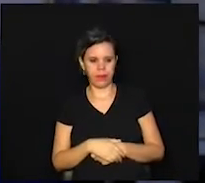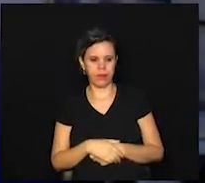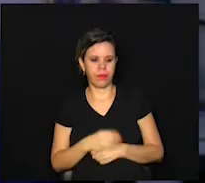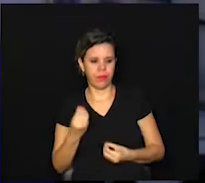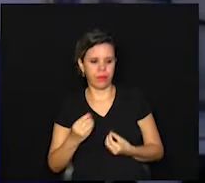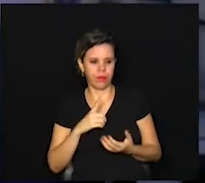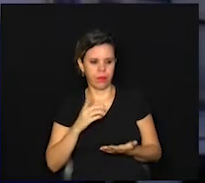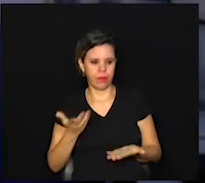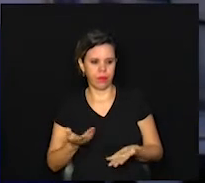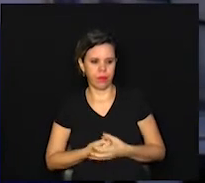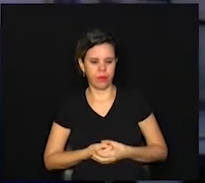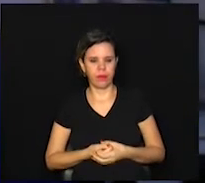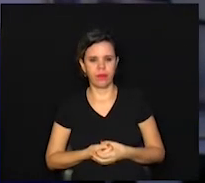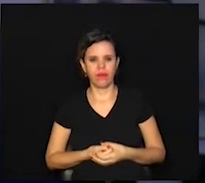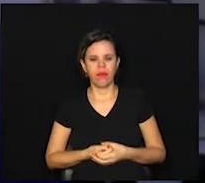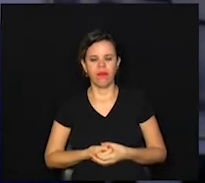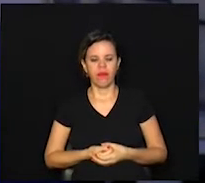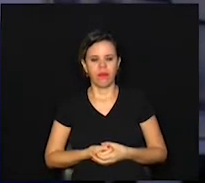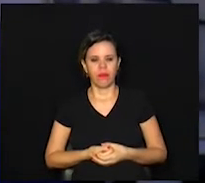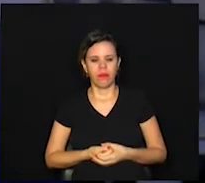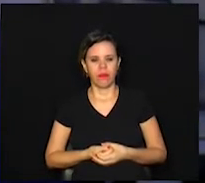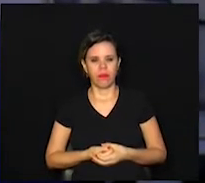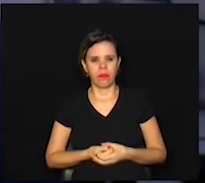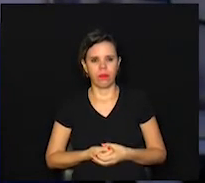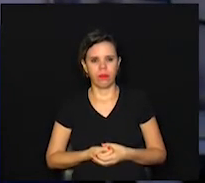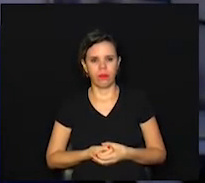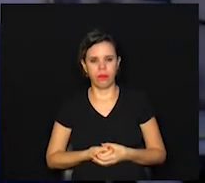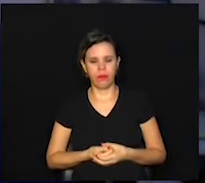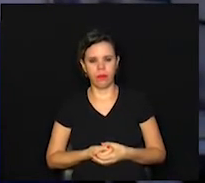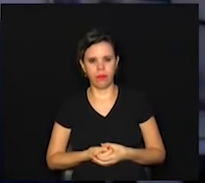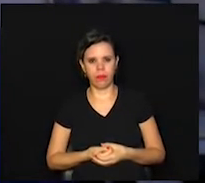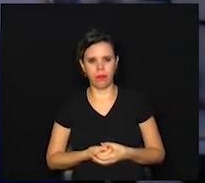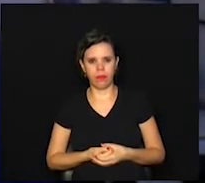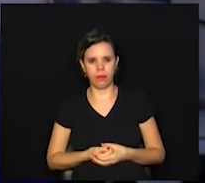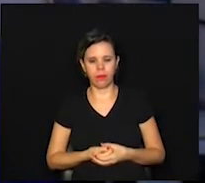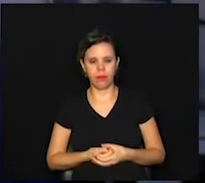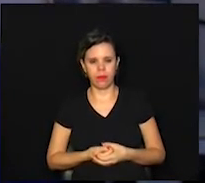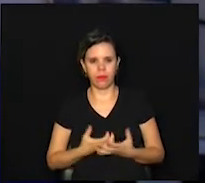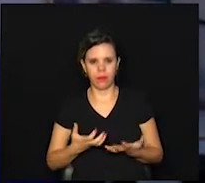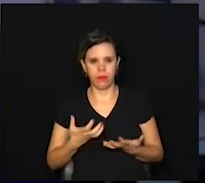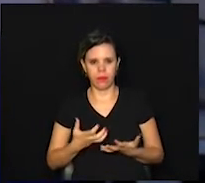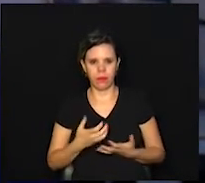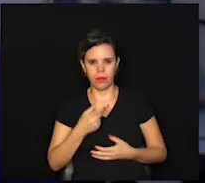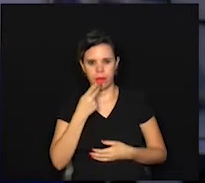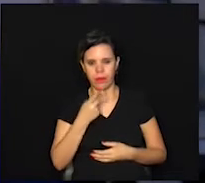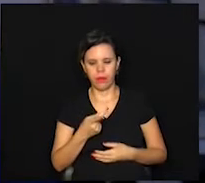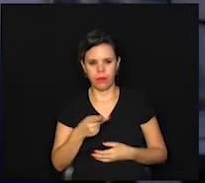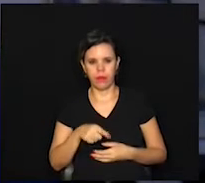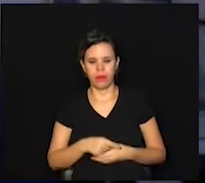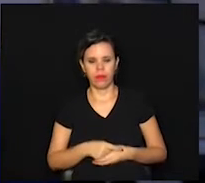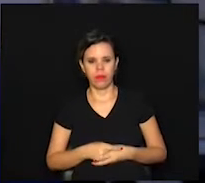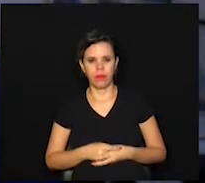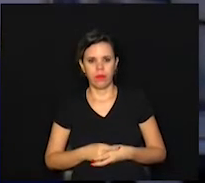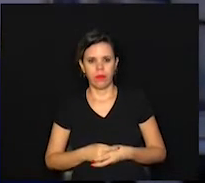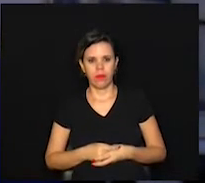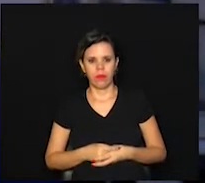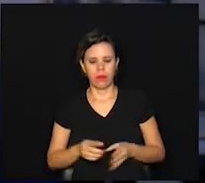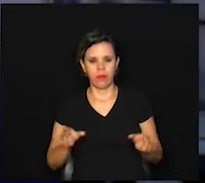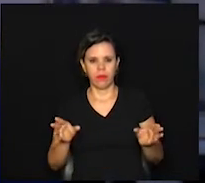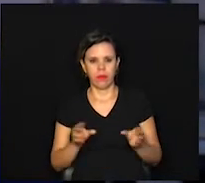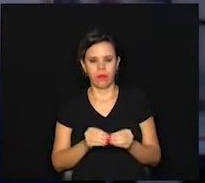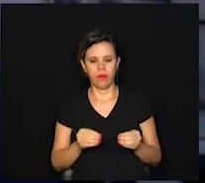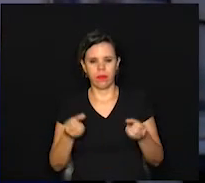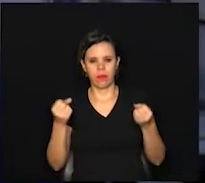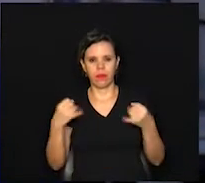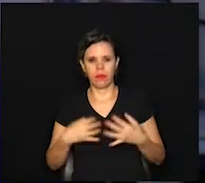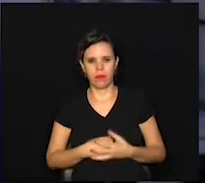menos isso, né? Bom, eu queria mais levantar, terminando, dizendo o